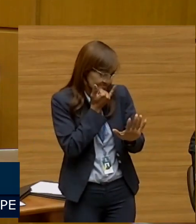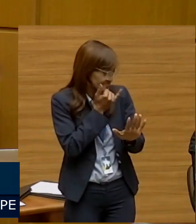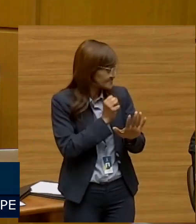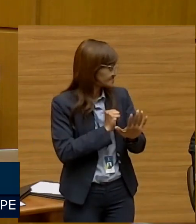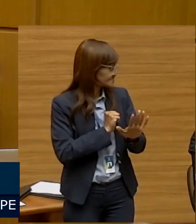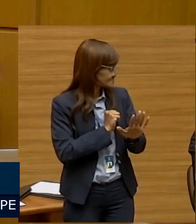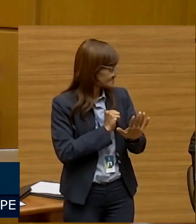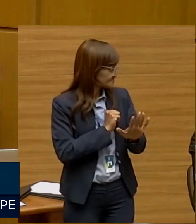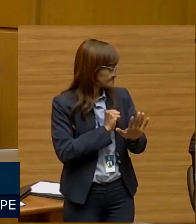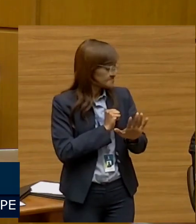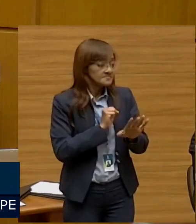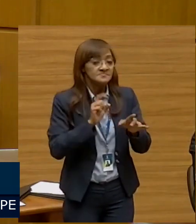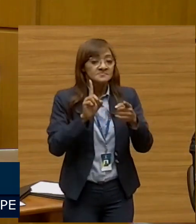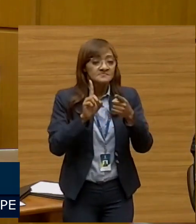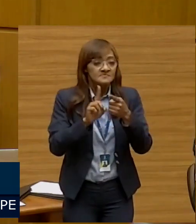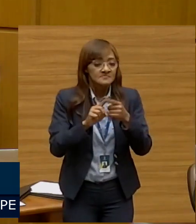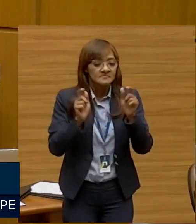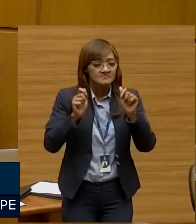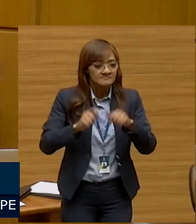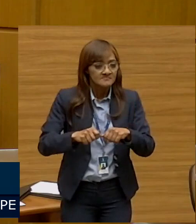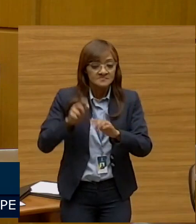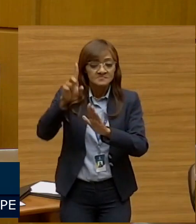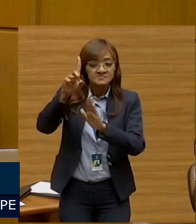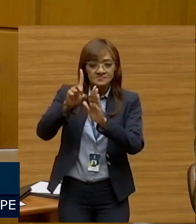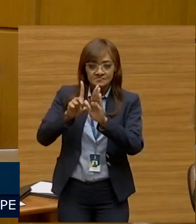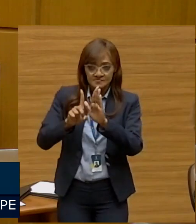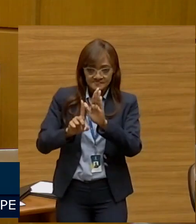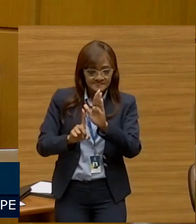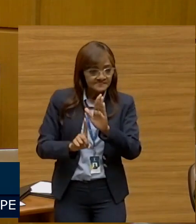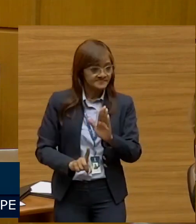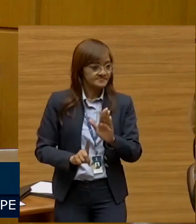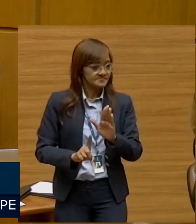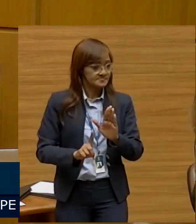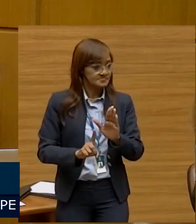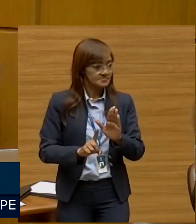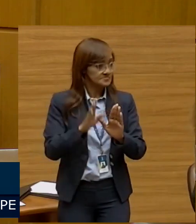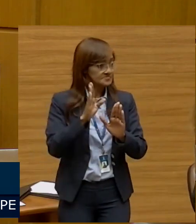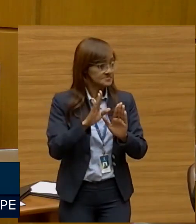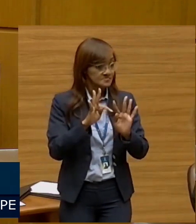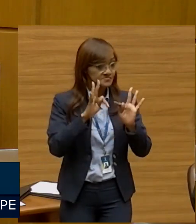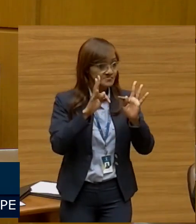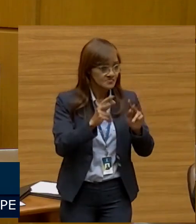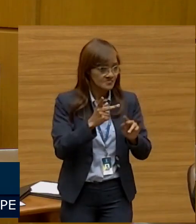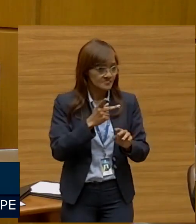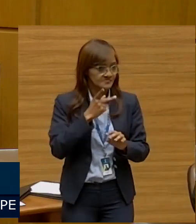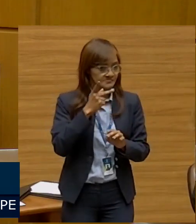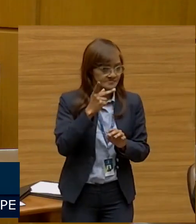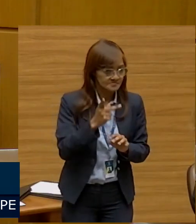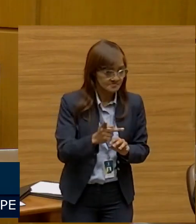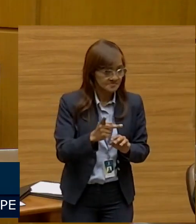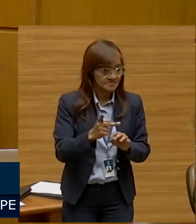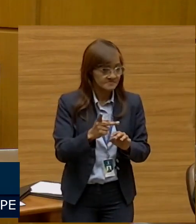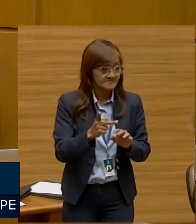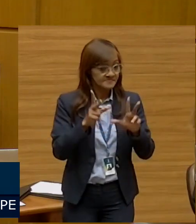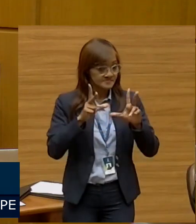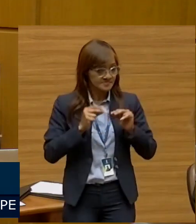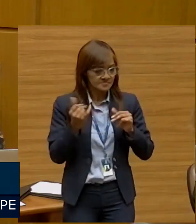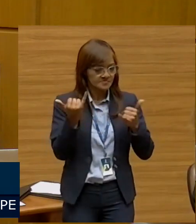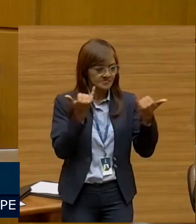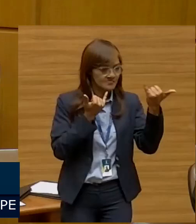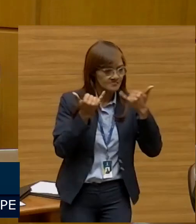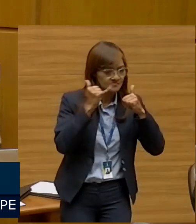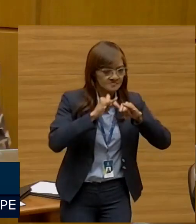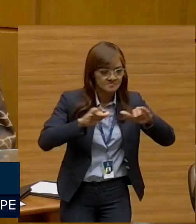para além disso, mas para que tenha o direito de fala e escuta, acrescentando a complexidade da transmissão de informações, de